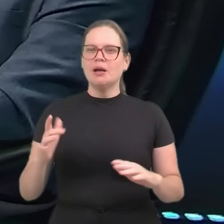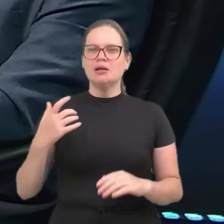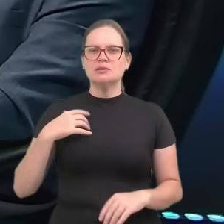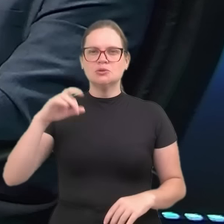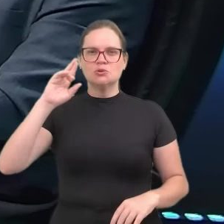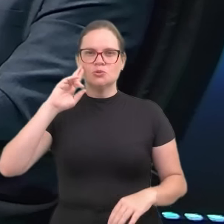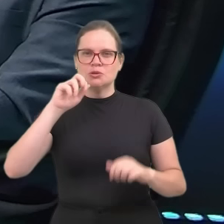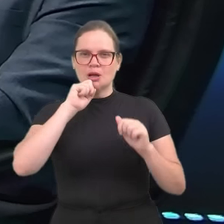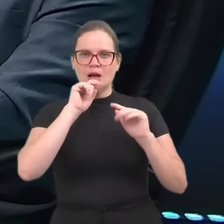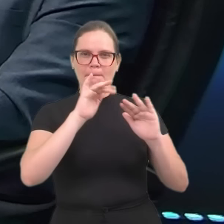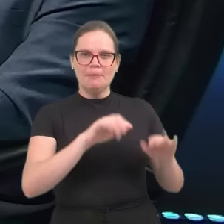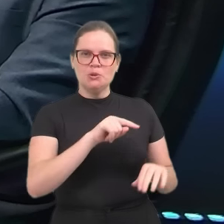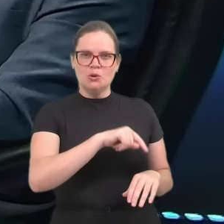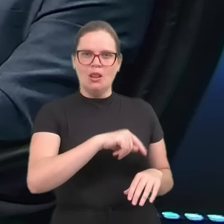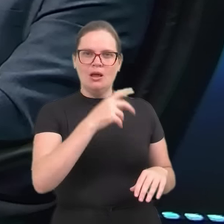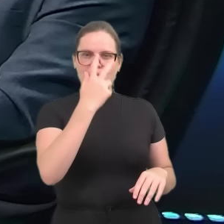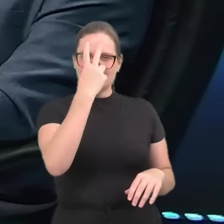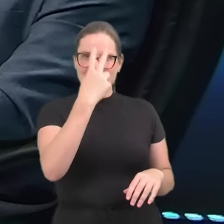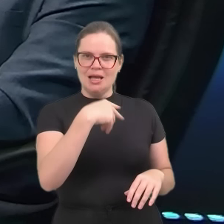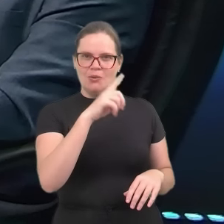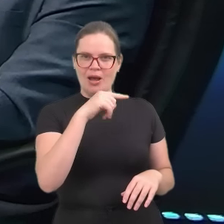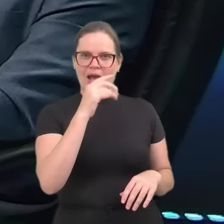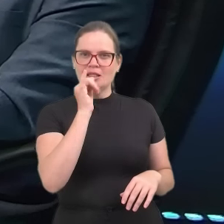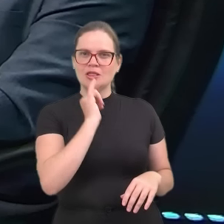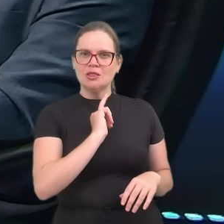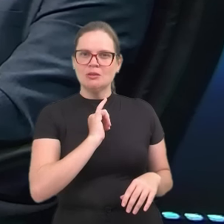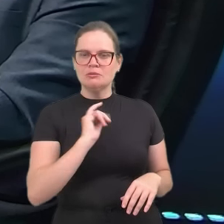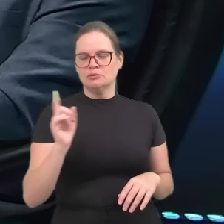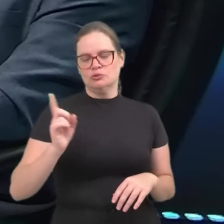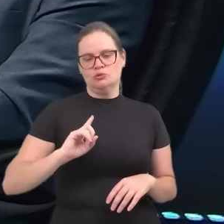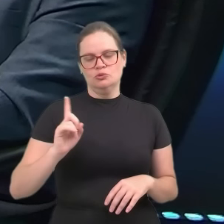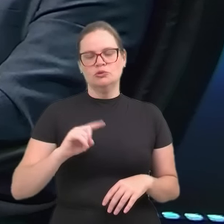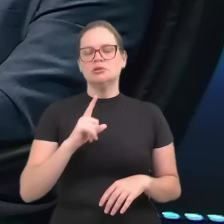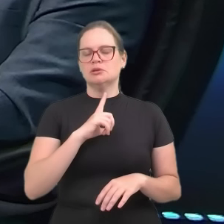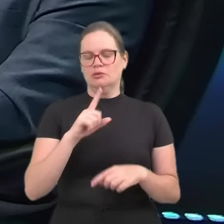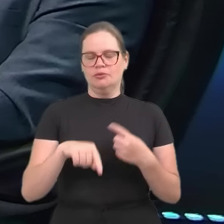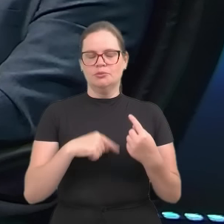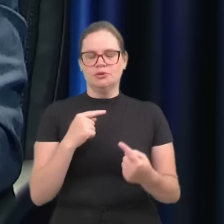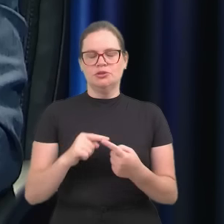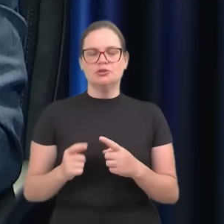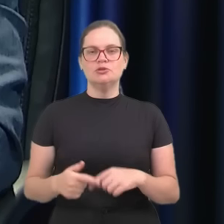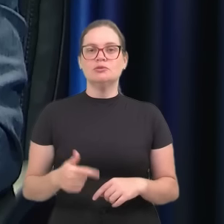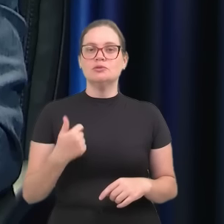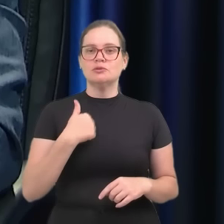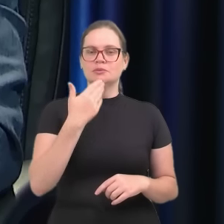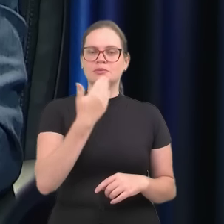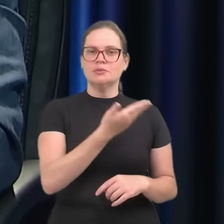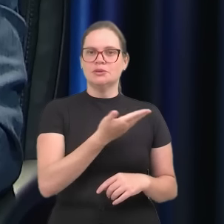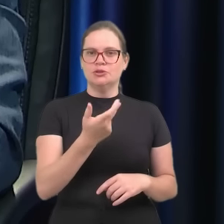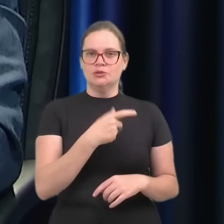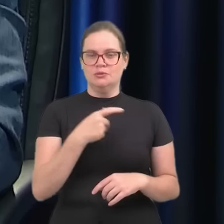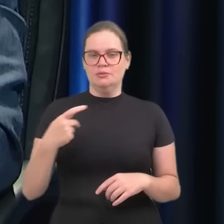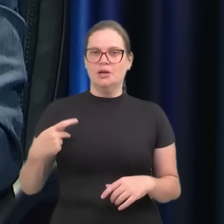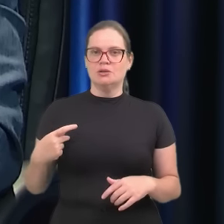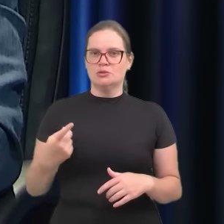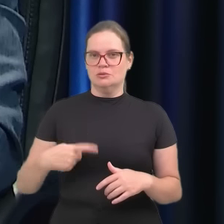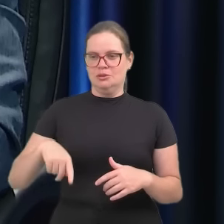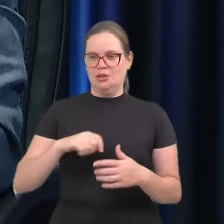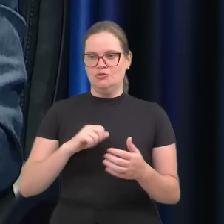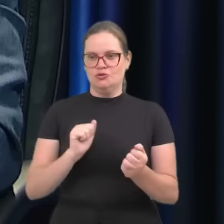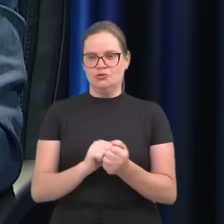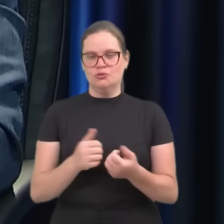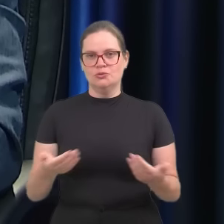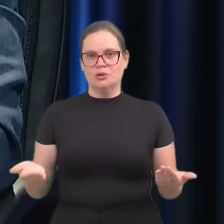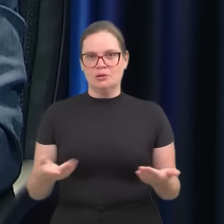né? Porque eu gostaria até de chamar a atenção dos companheiros aqui, viu, pastor Lúcio, pastor Miguel,